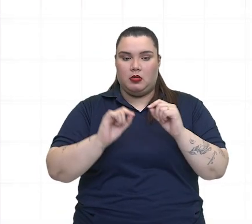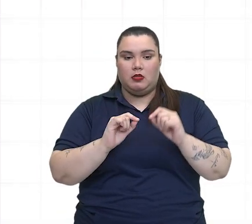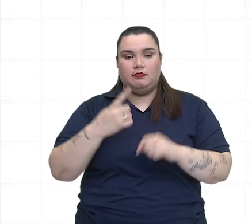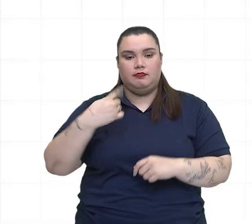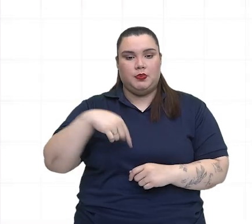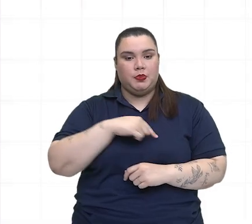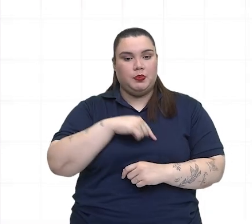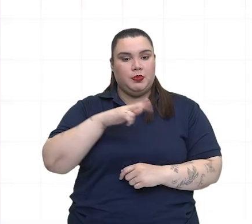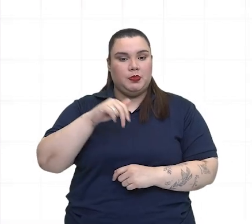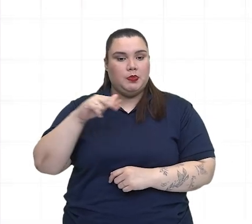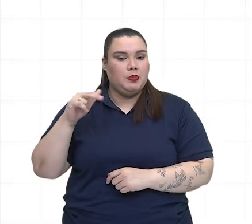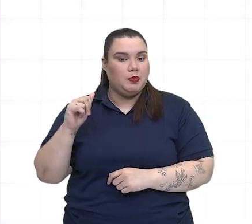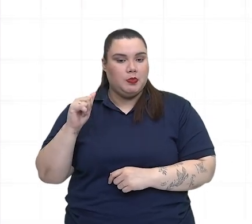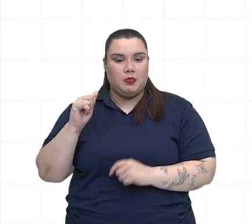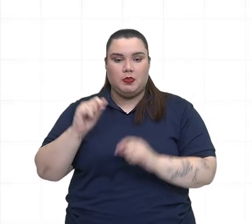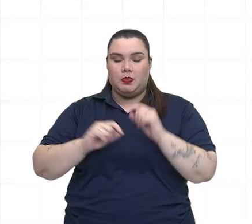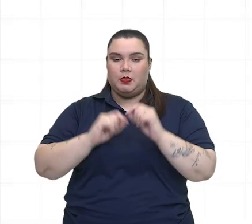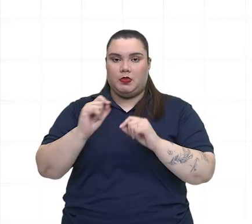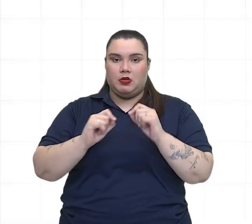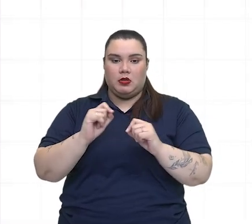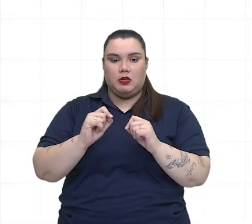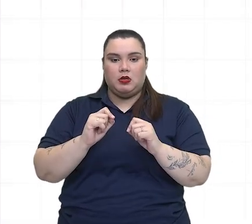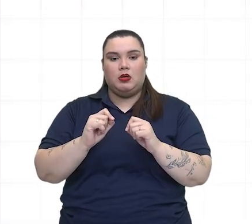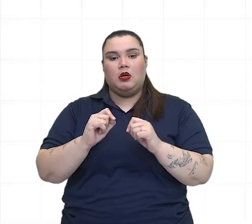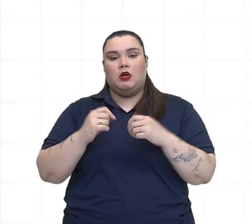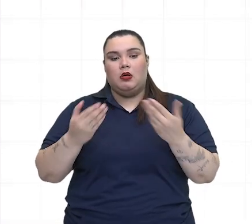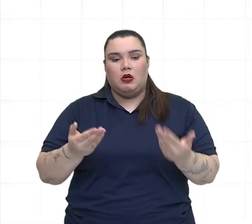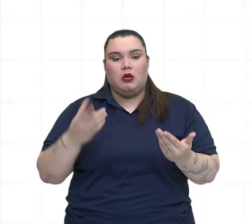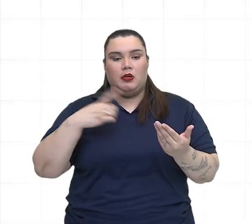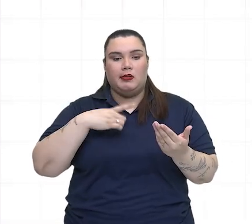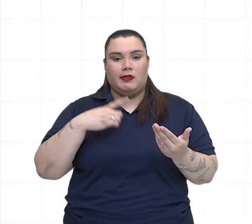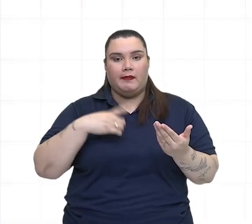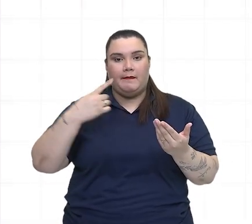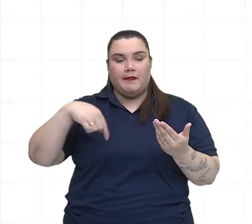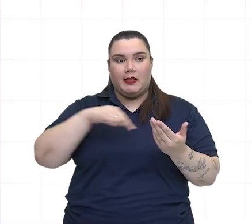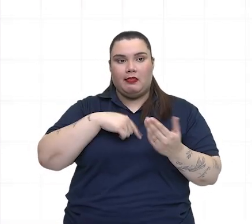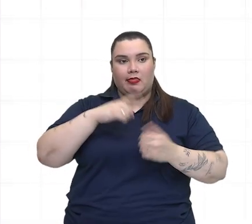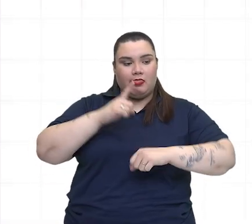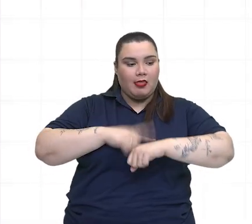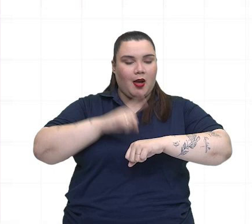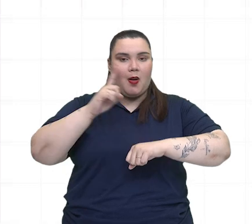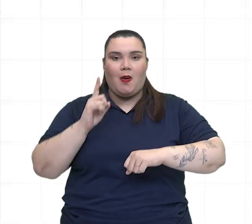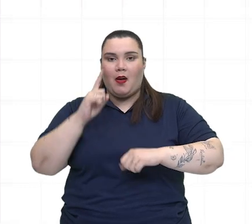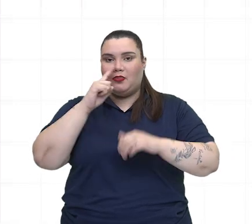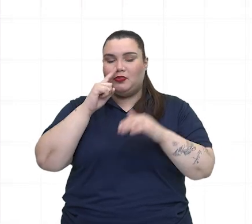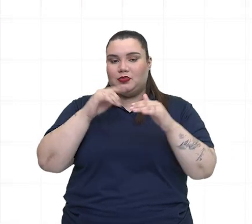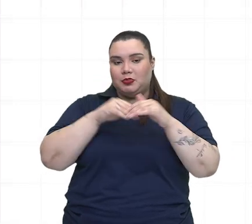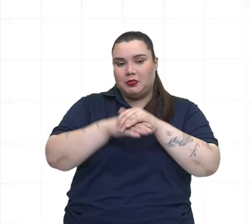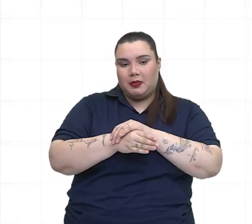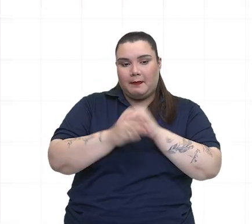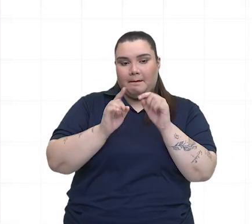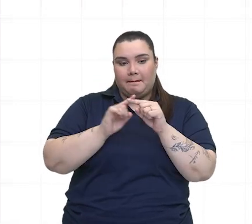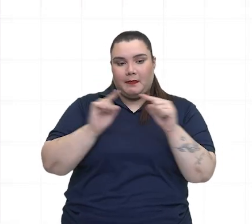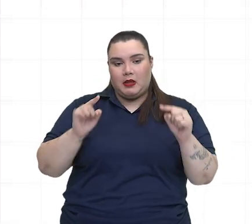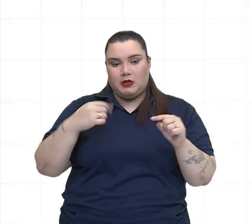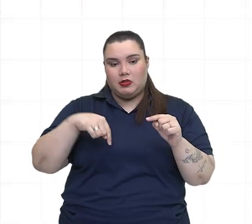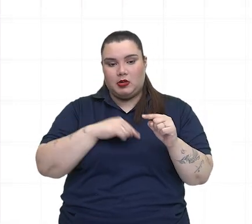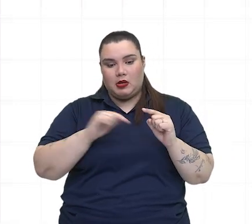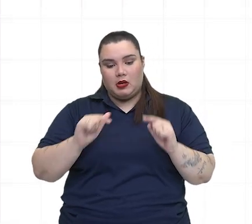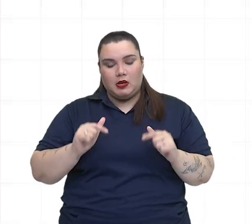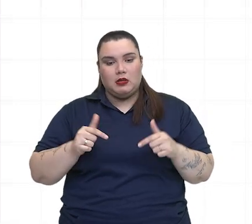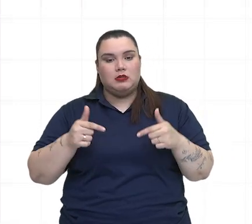nós nunca paramos para pensar em algumas coisas que nós fazemos automaticamente, mas essas coisas que nós